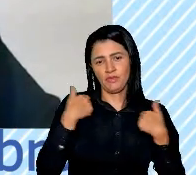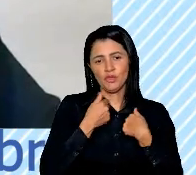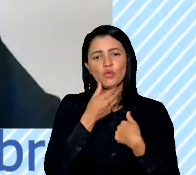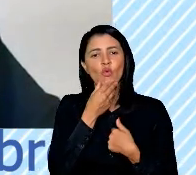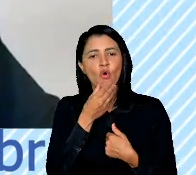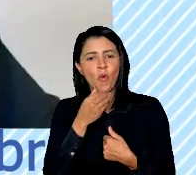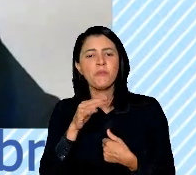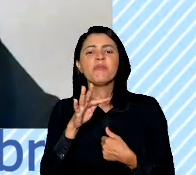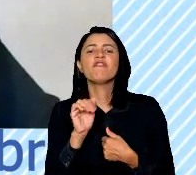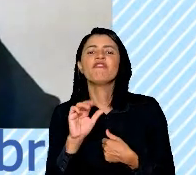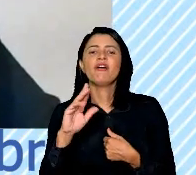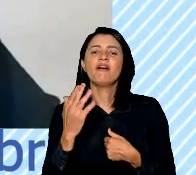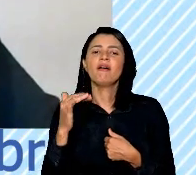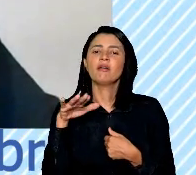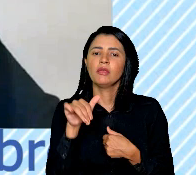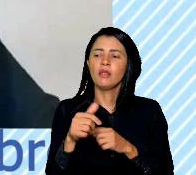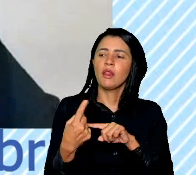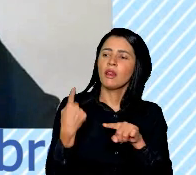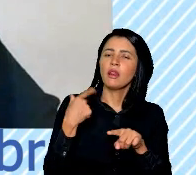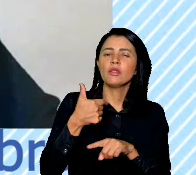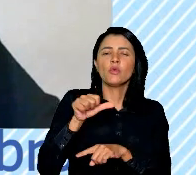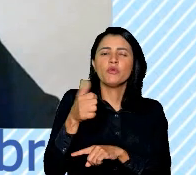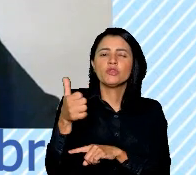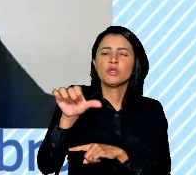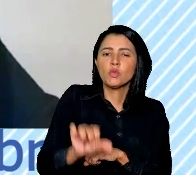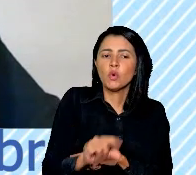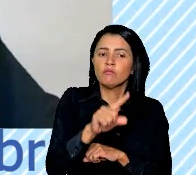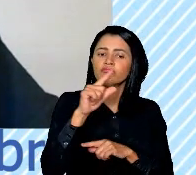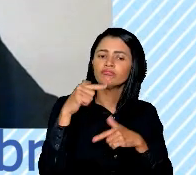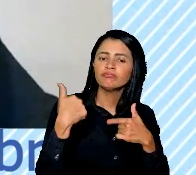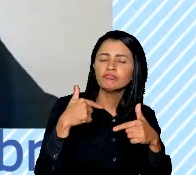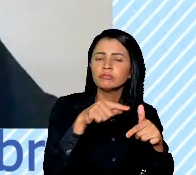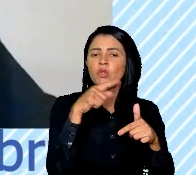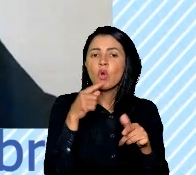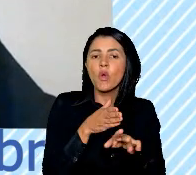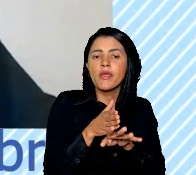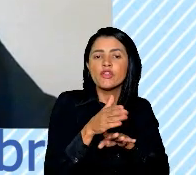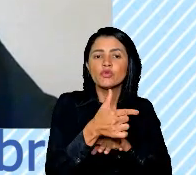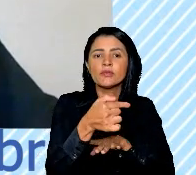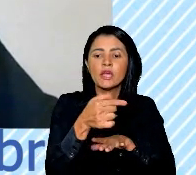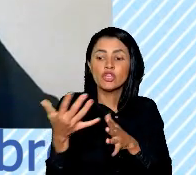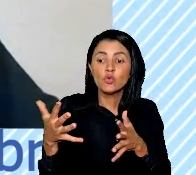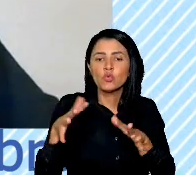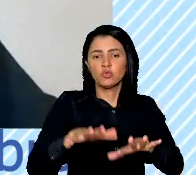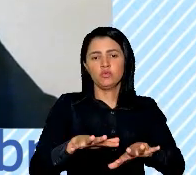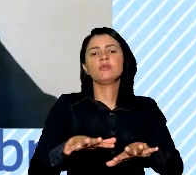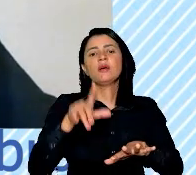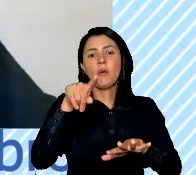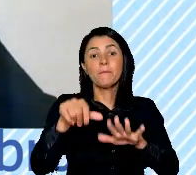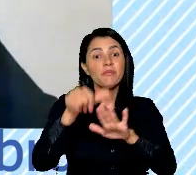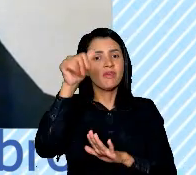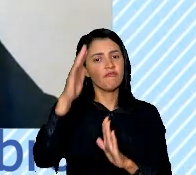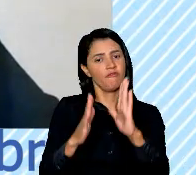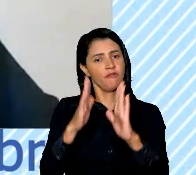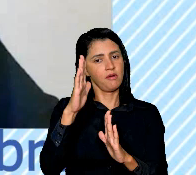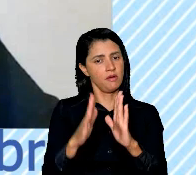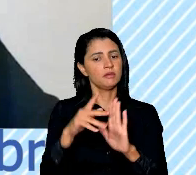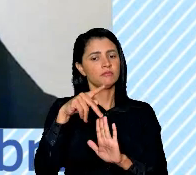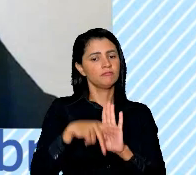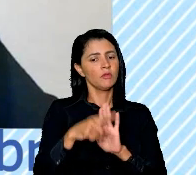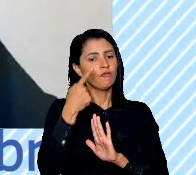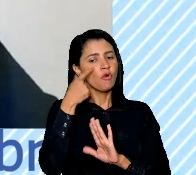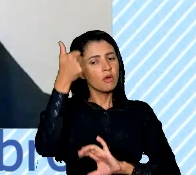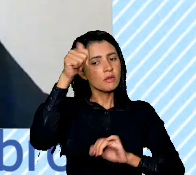Esse grupo trabalhou a questão da diversidade e da inclusão em seu eixo 7. Na primeira fase do projeto, foram analisadas as